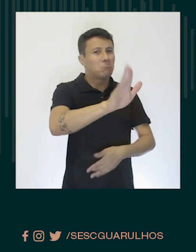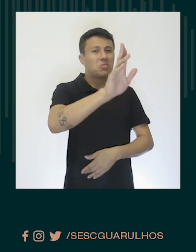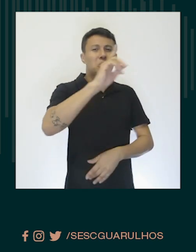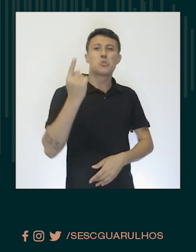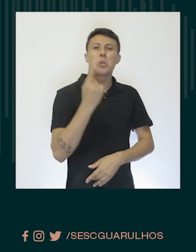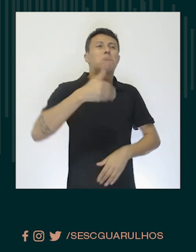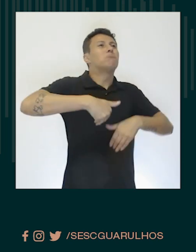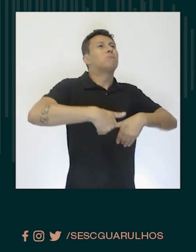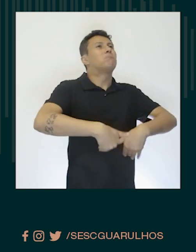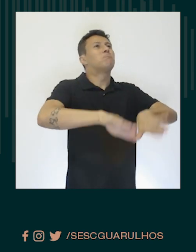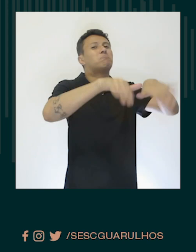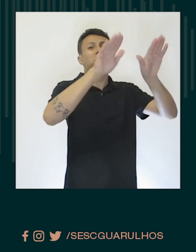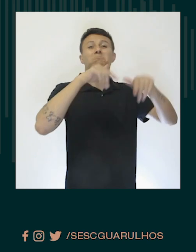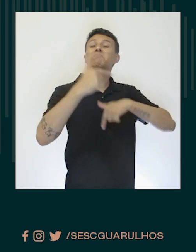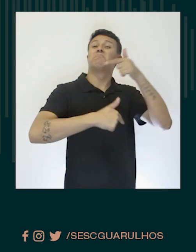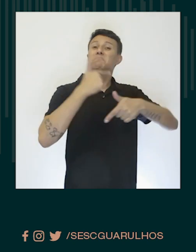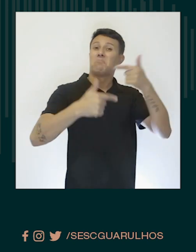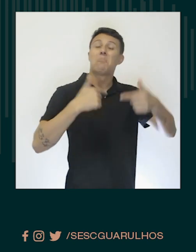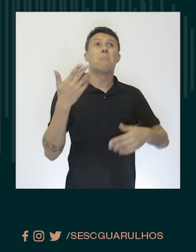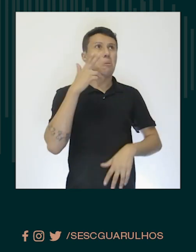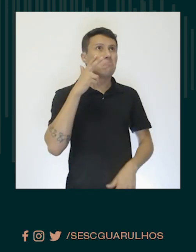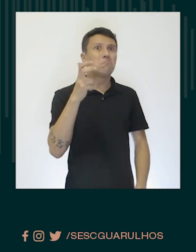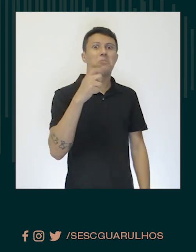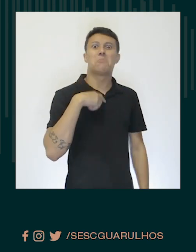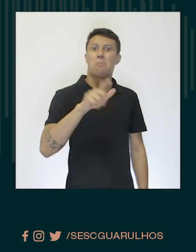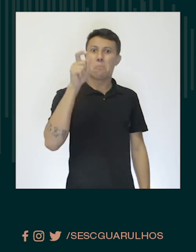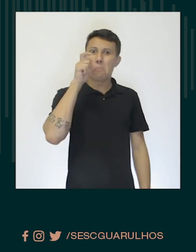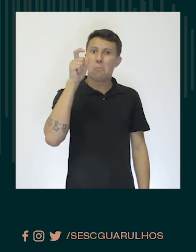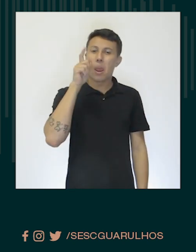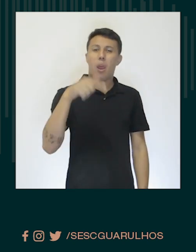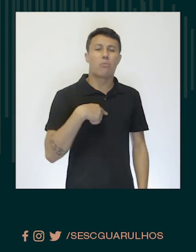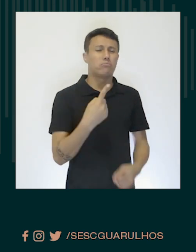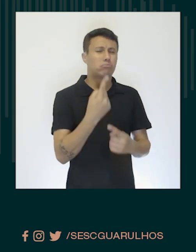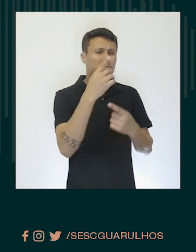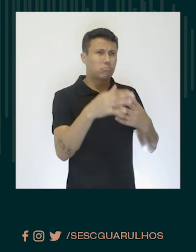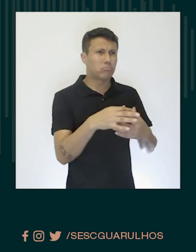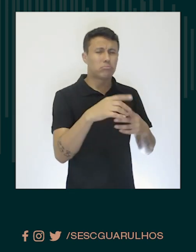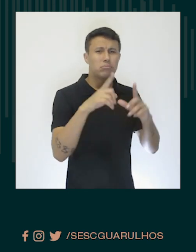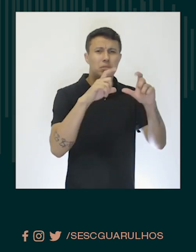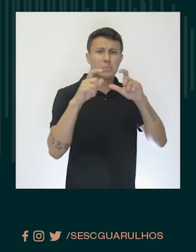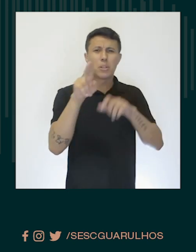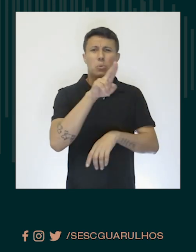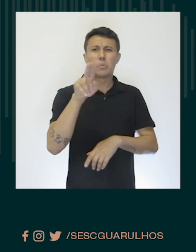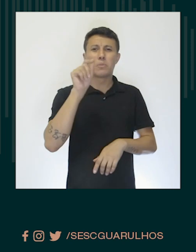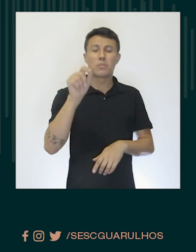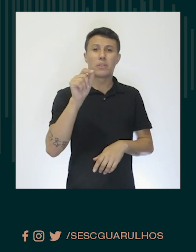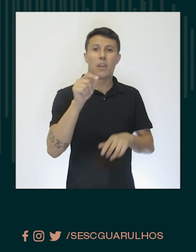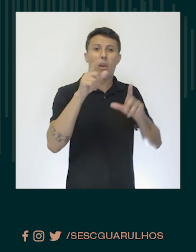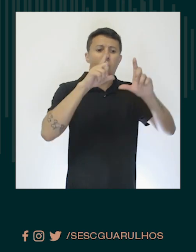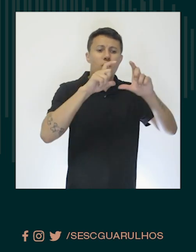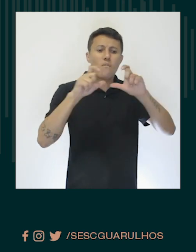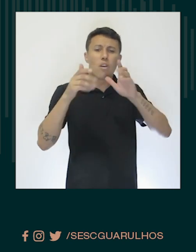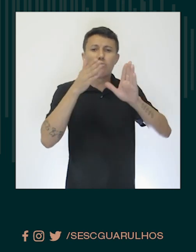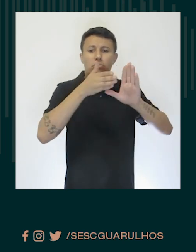dele, tem feito trabalhos muito interessantes. E o que me chamou a atenção do trabalho dele foi uma série de fotografias que ele